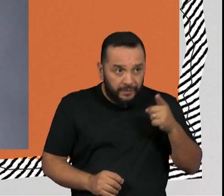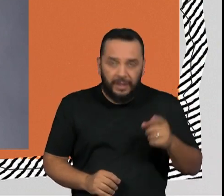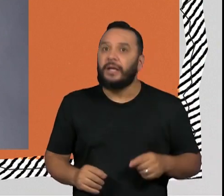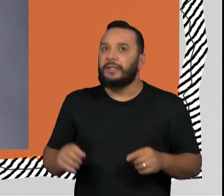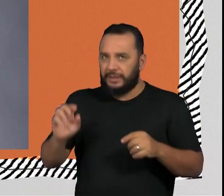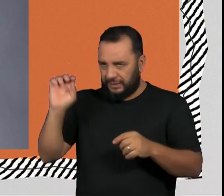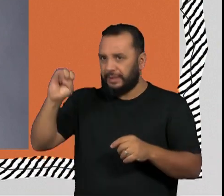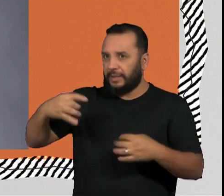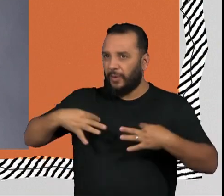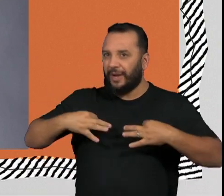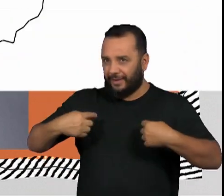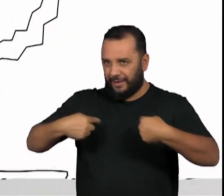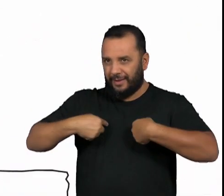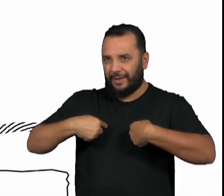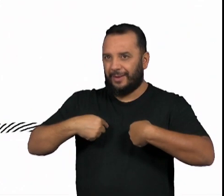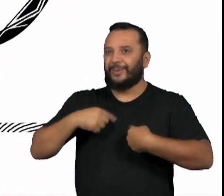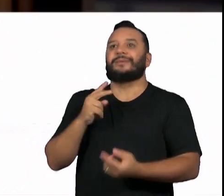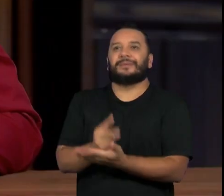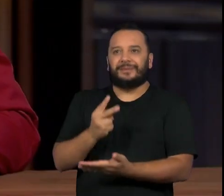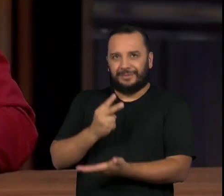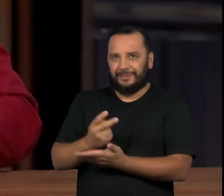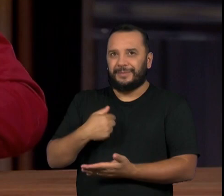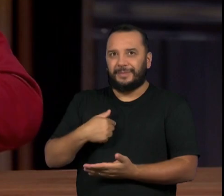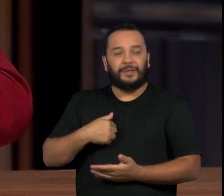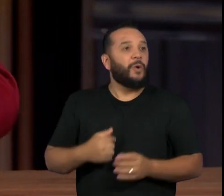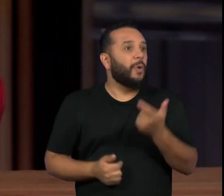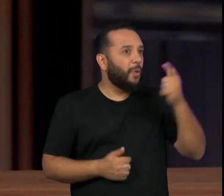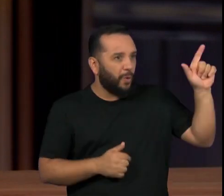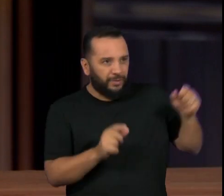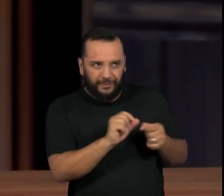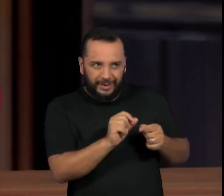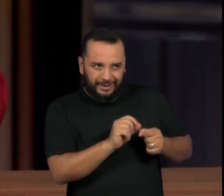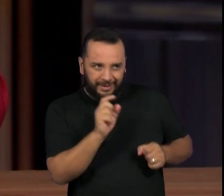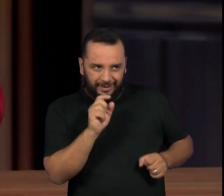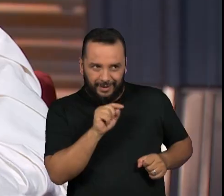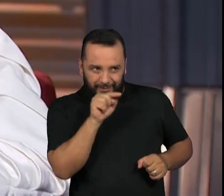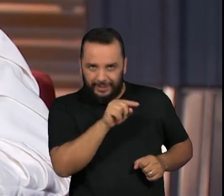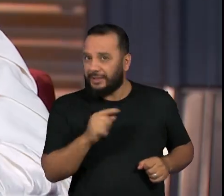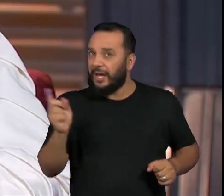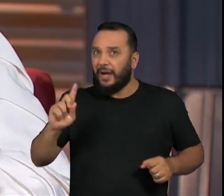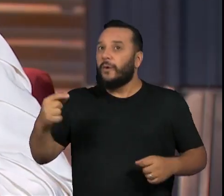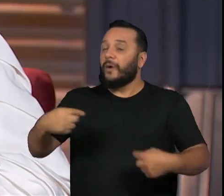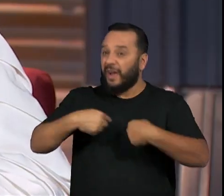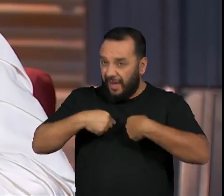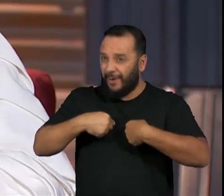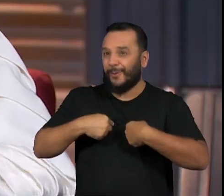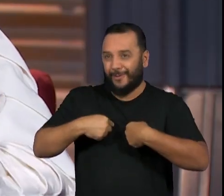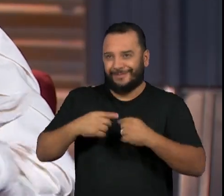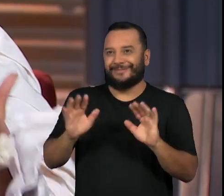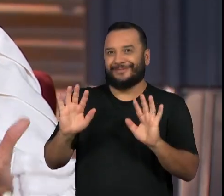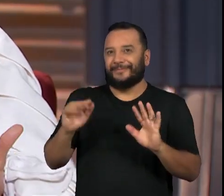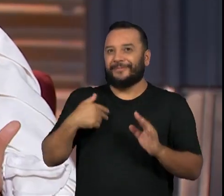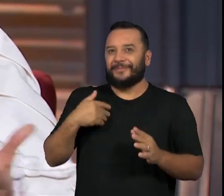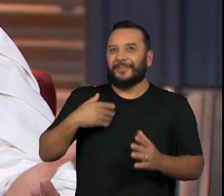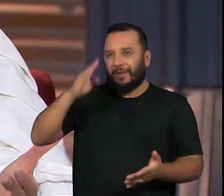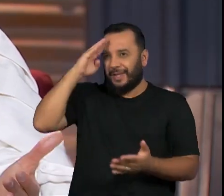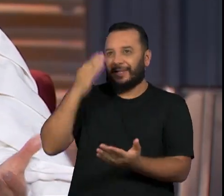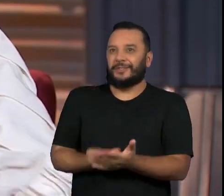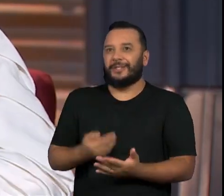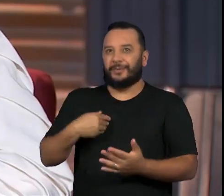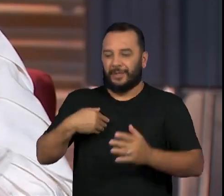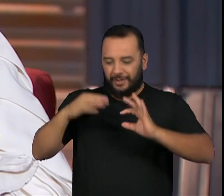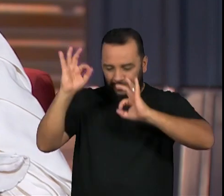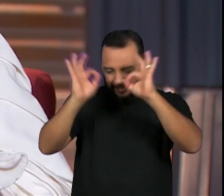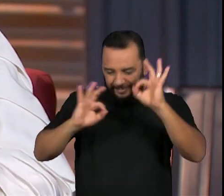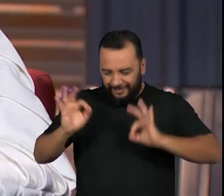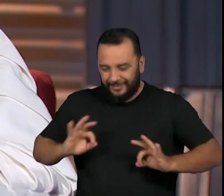processos criativos, eu vou sempre me analisando. Não joga para os outros. Não, gente, como assim eu pude acreditar que eu estou bem vestida no Senegal